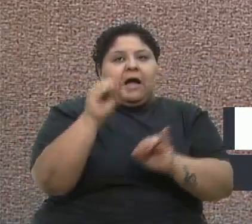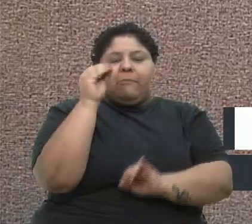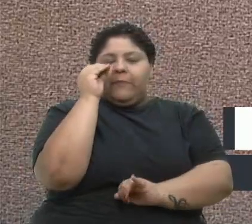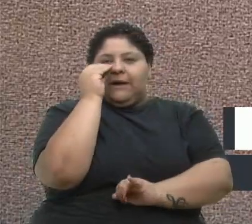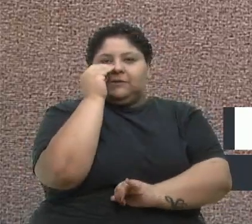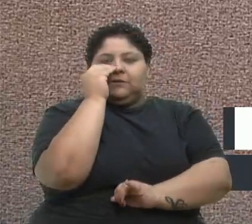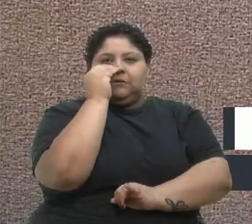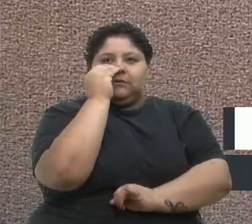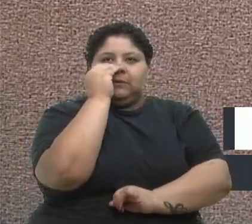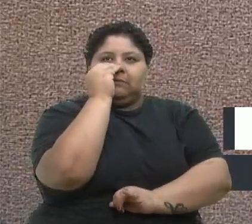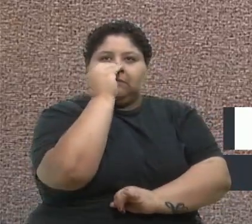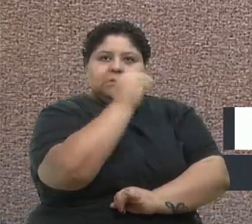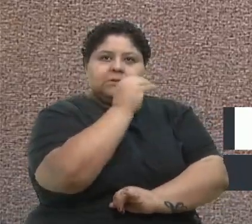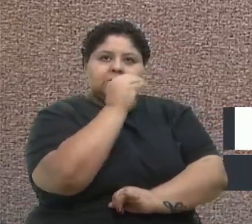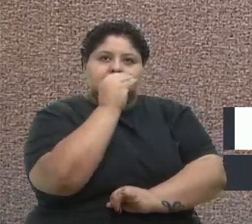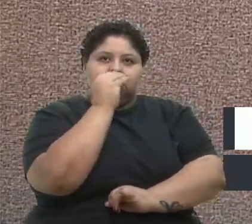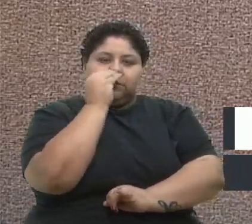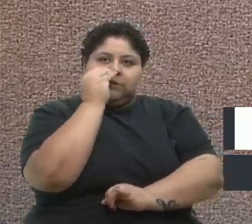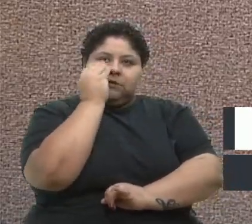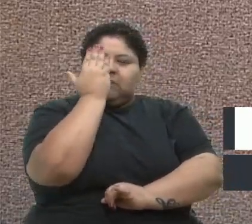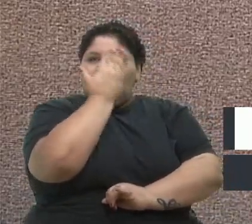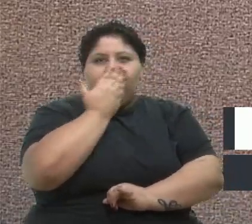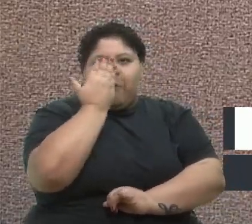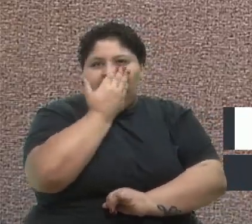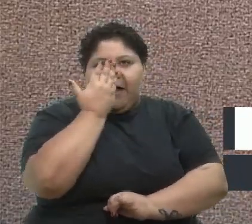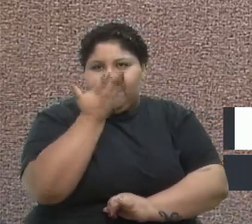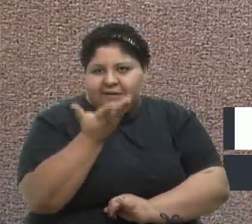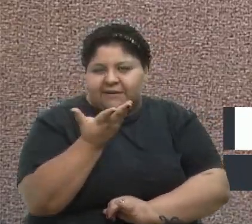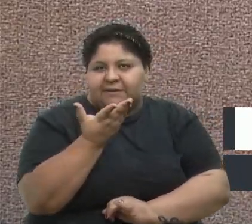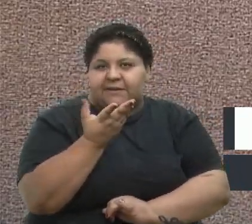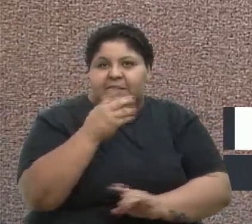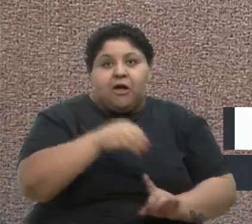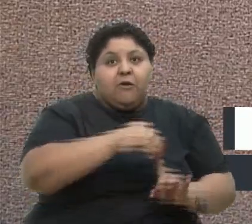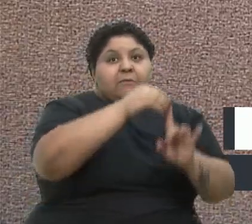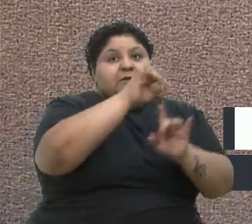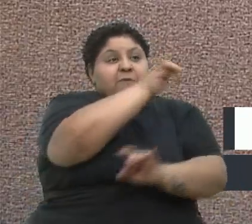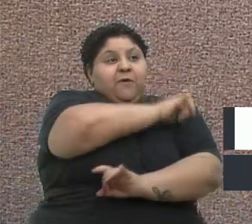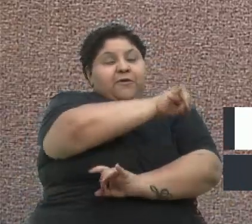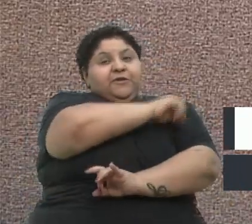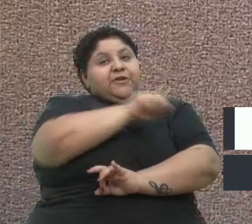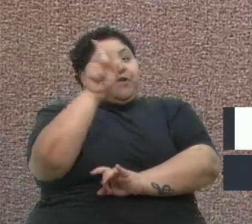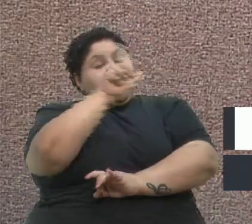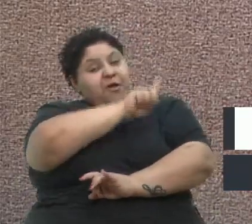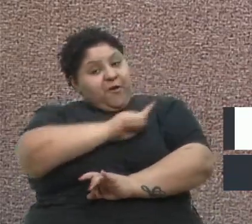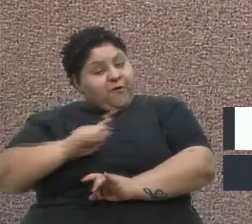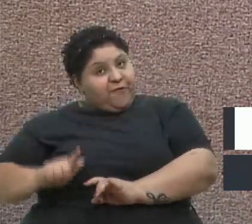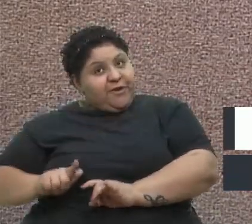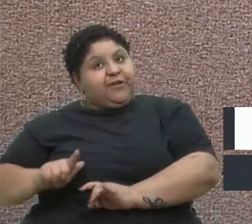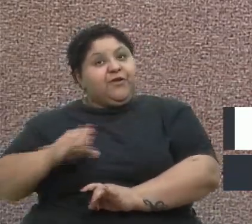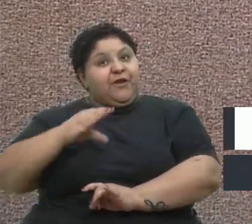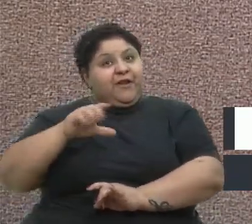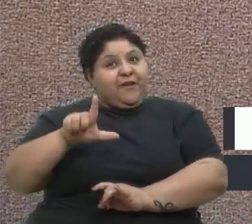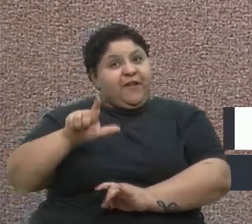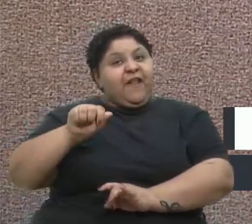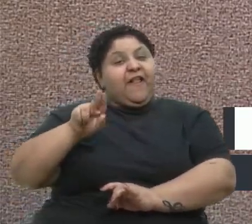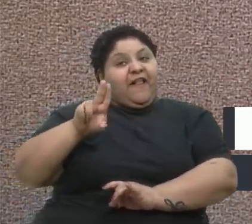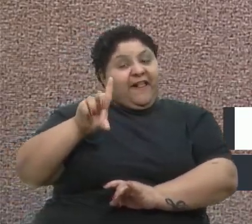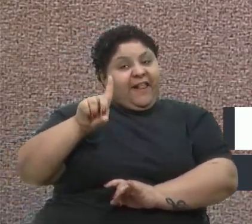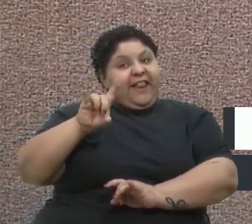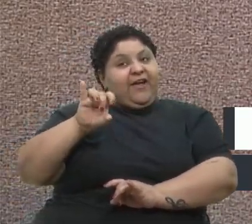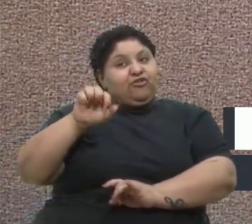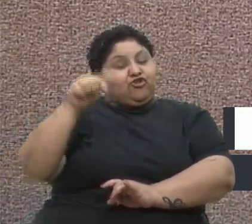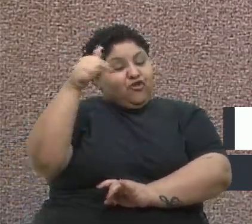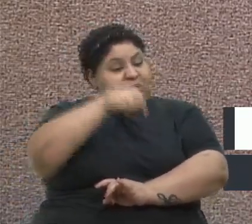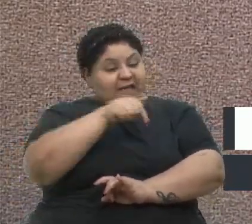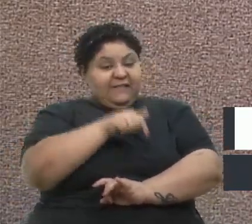lá do Rio de Janeiro, né? Mas tem um abobado principal no Rio de Janeiro, que é o governador, Cláudio Castro. Esse é um abobadão, porque ele